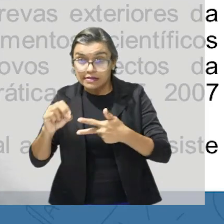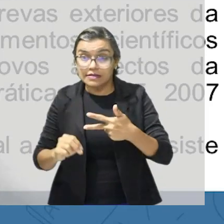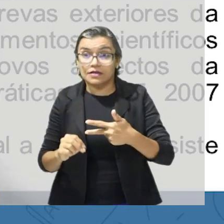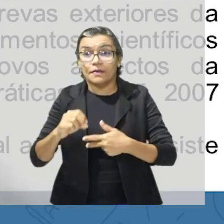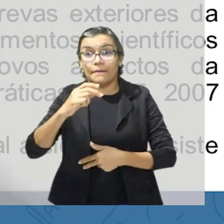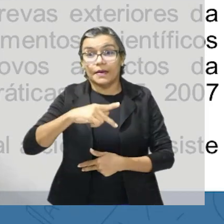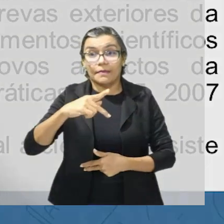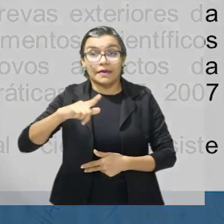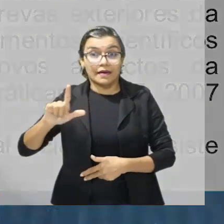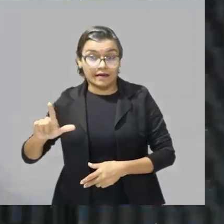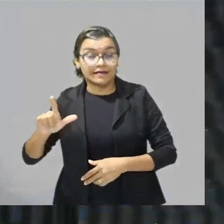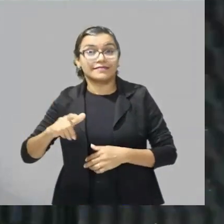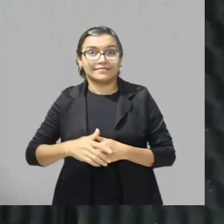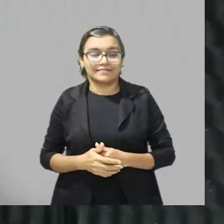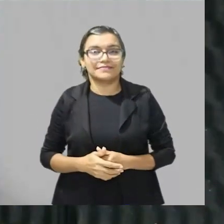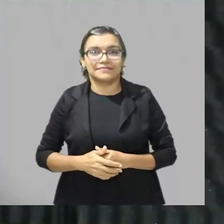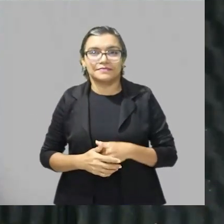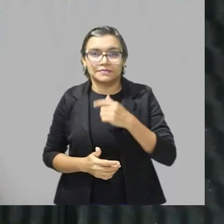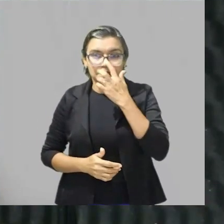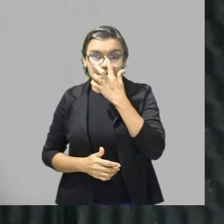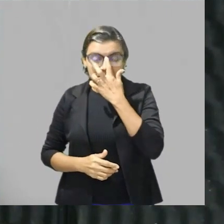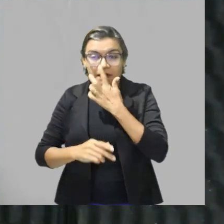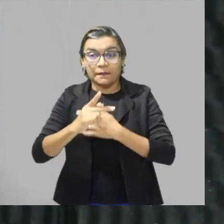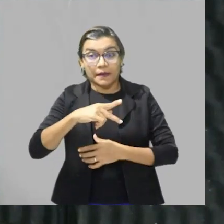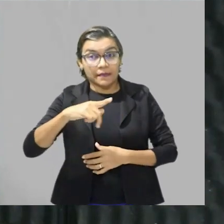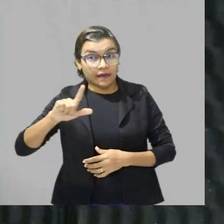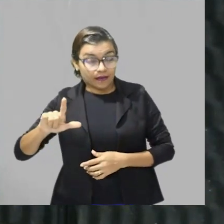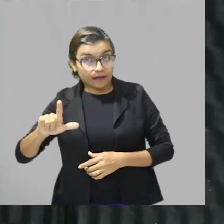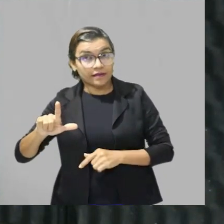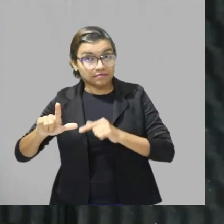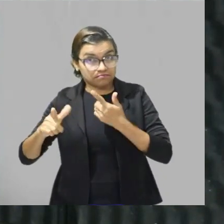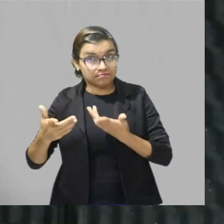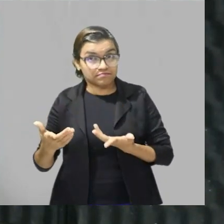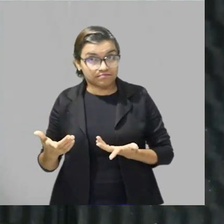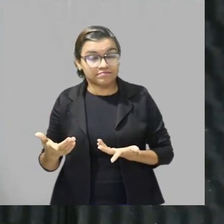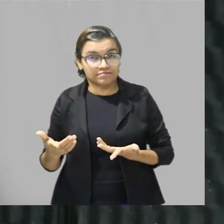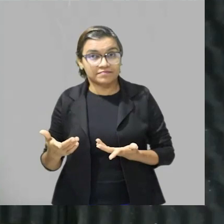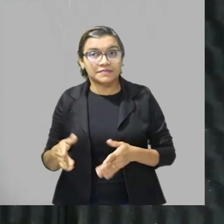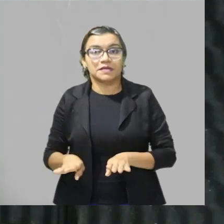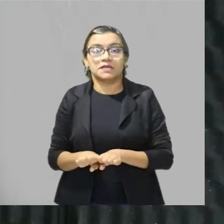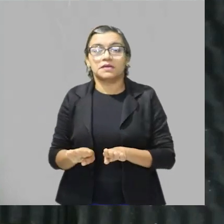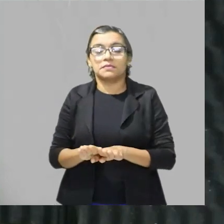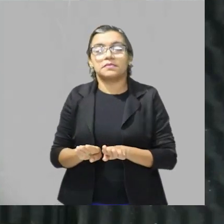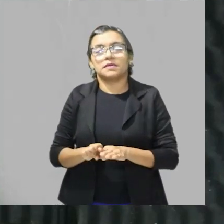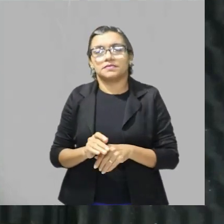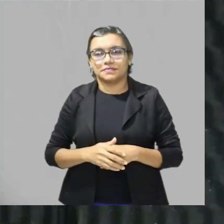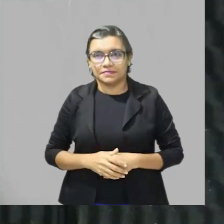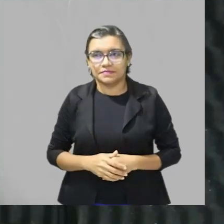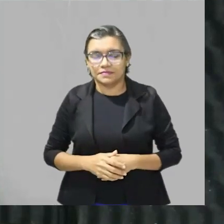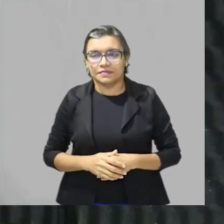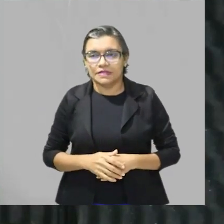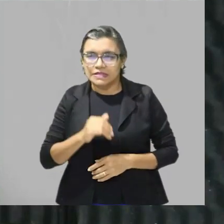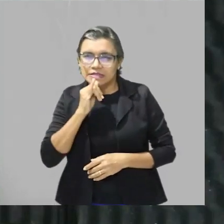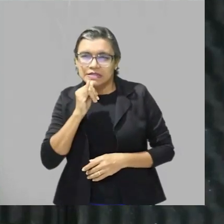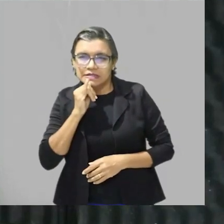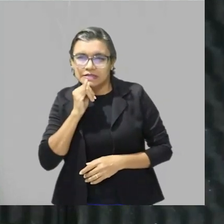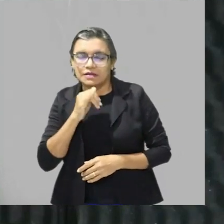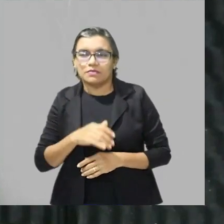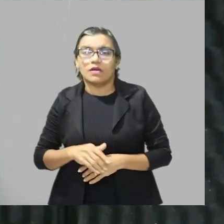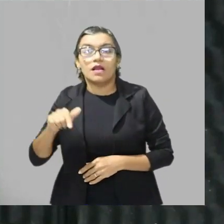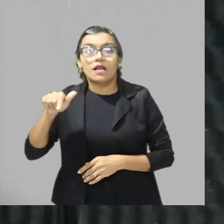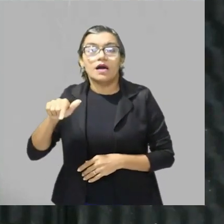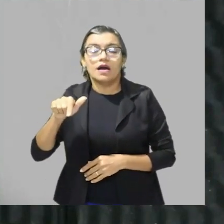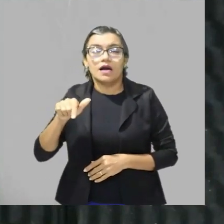PPL pessoas privadas de liberdade muita gente não sabe o que que é PPL mas aqui quem vos fala faz também o a revisão lá na no